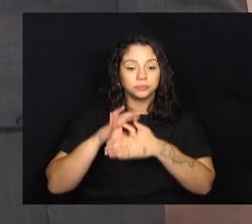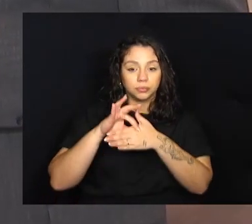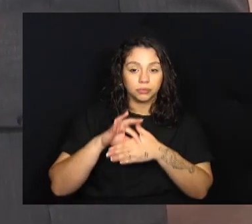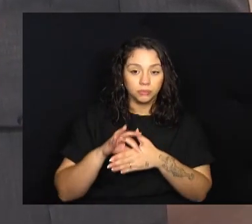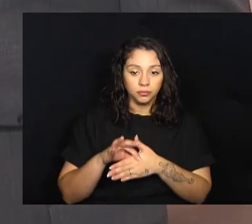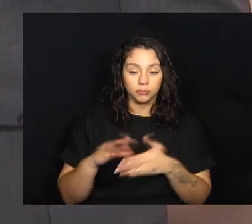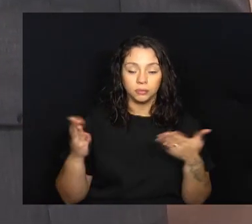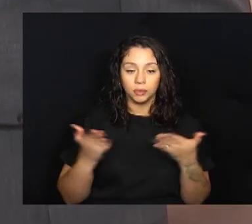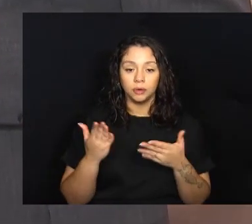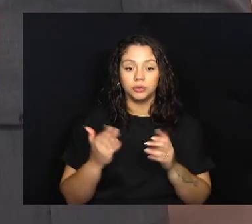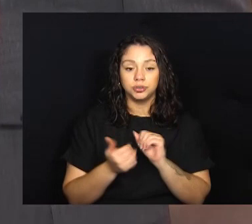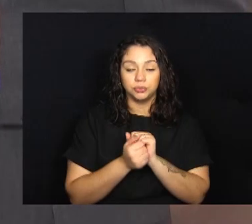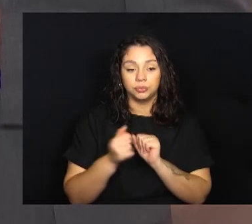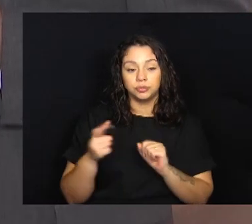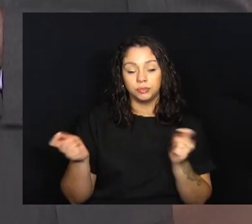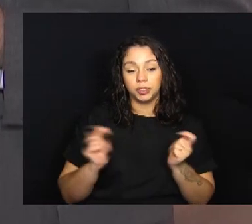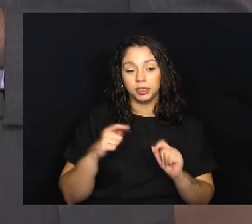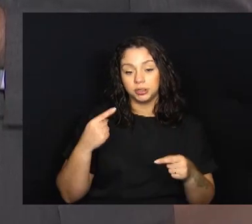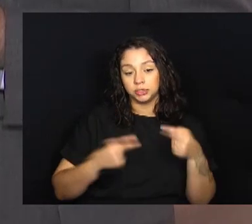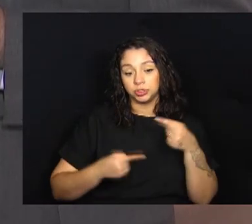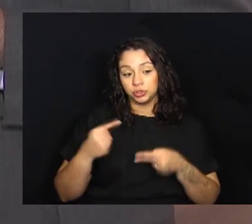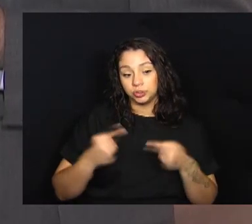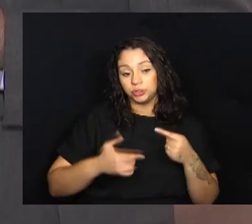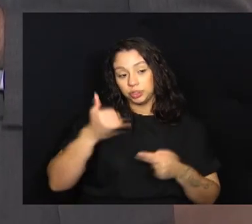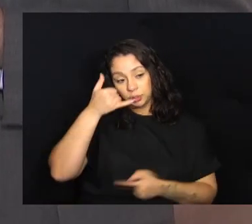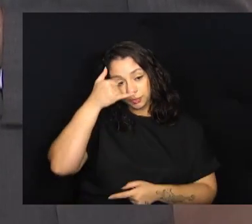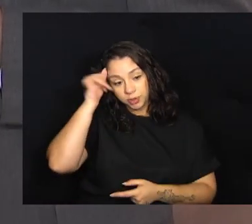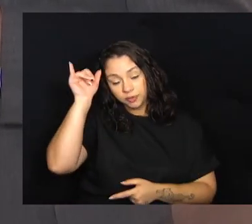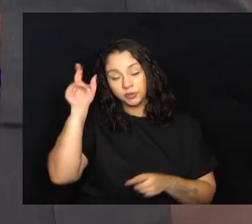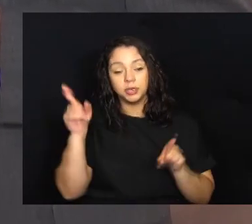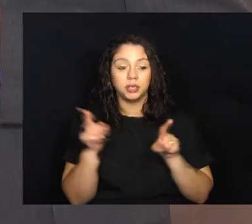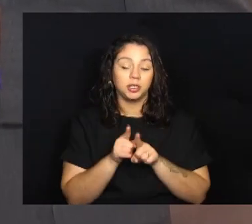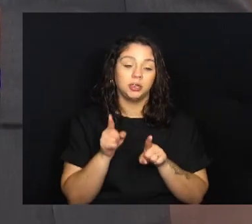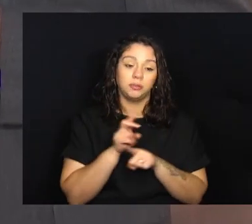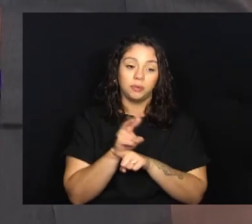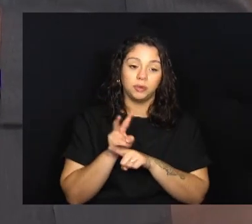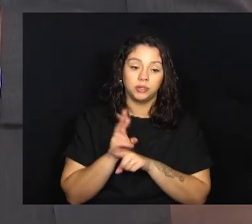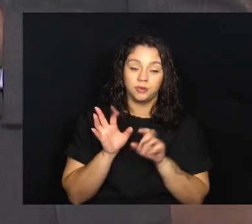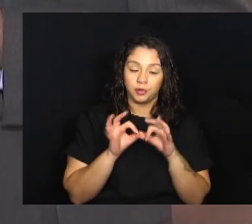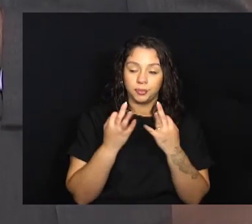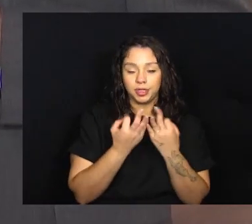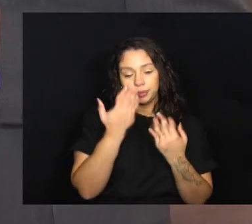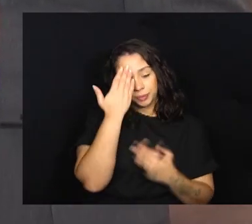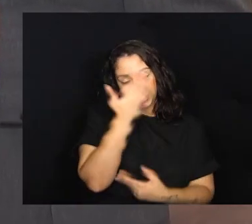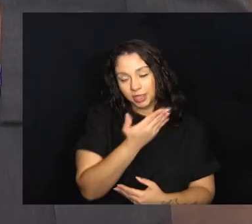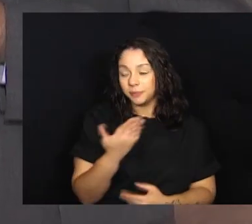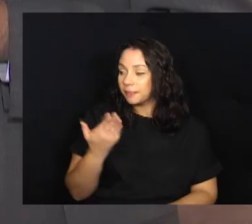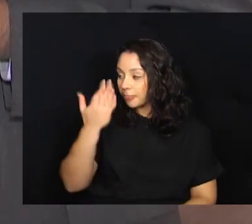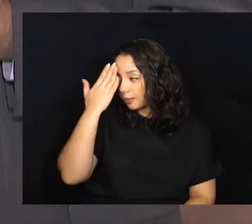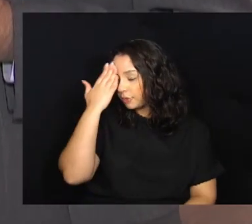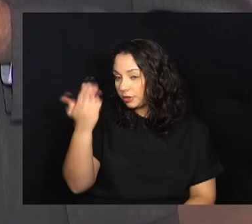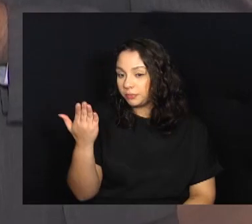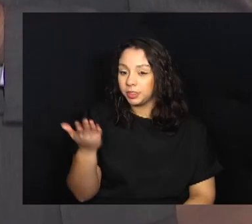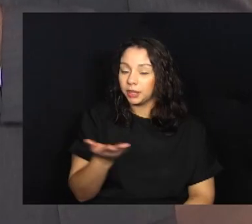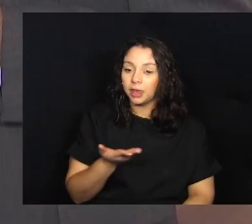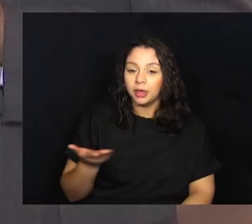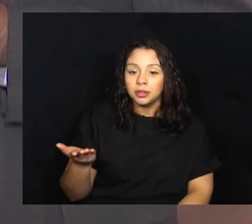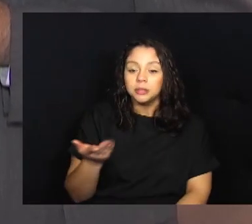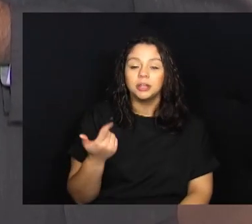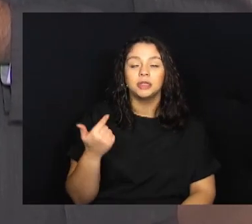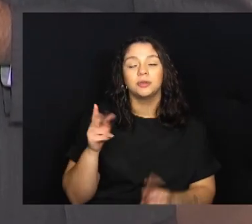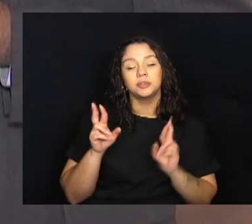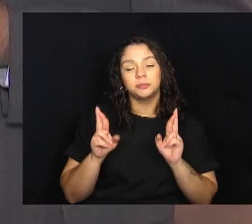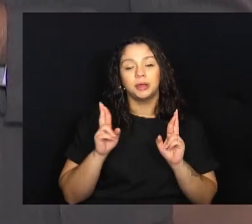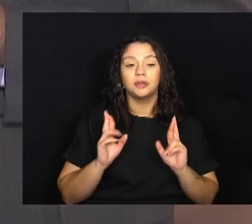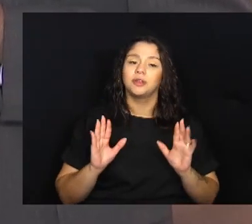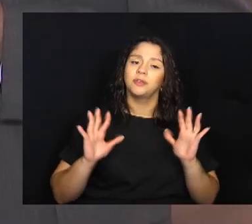hoje para poder discutir, para poder prevenir e proteger a família. Muito obrigada. Obrigado você. Espero que seja um evento que